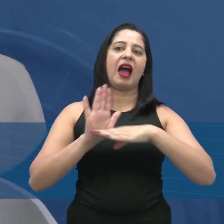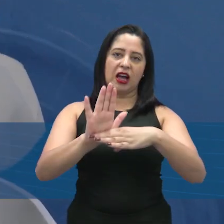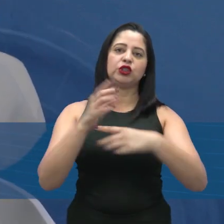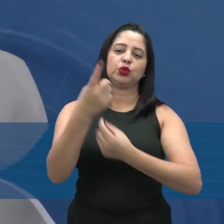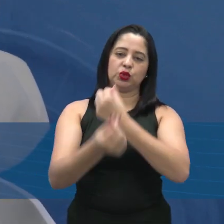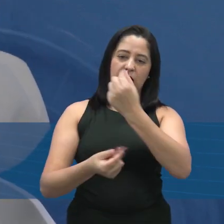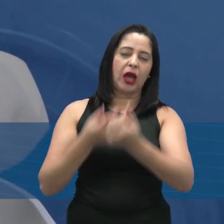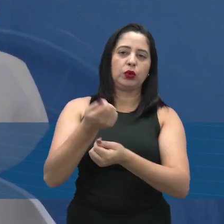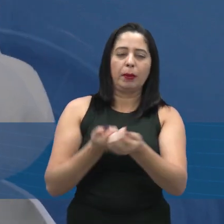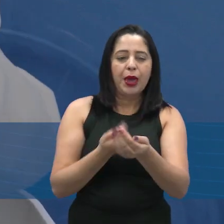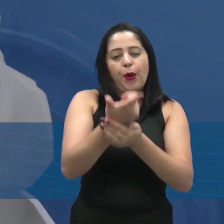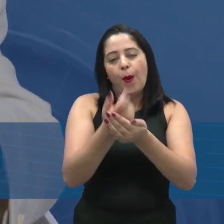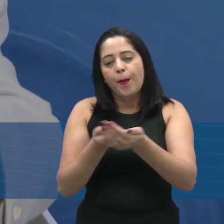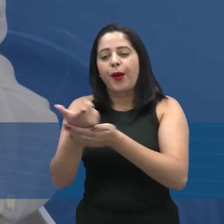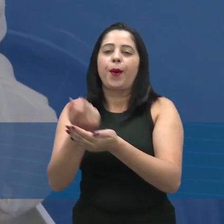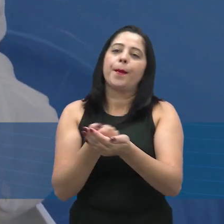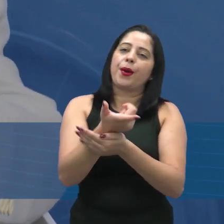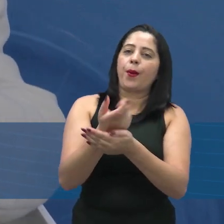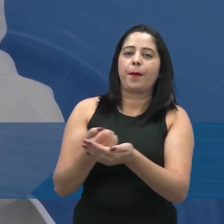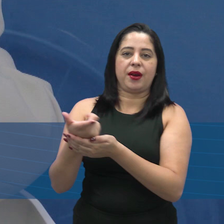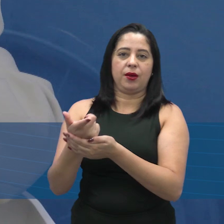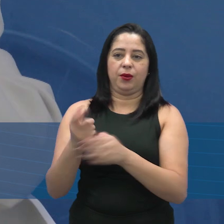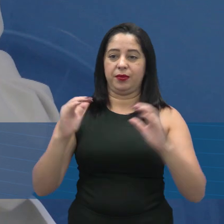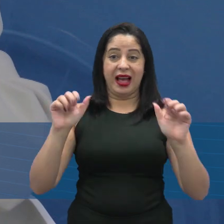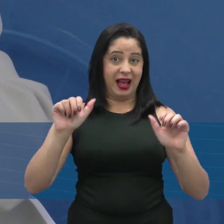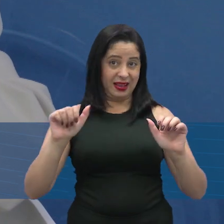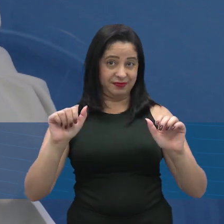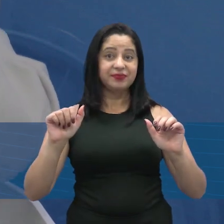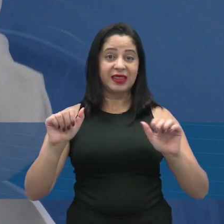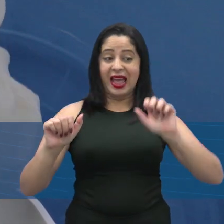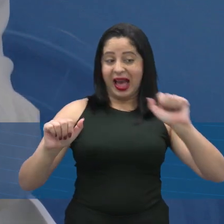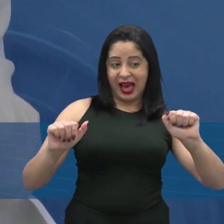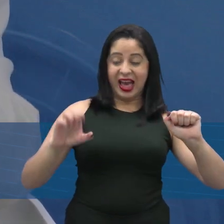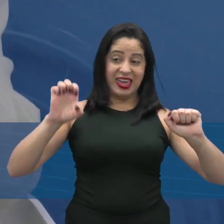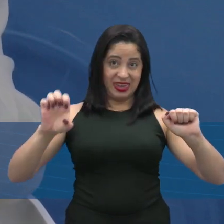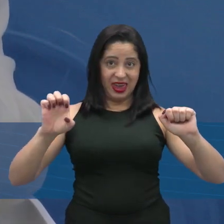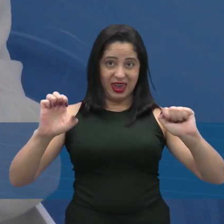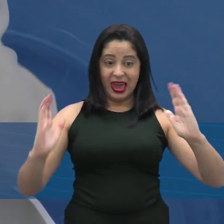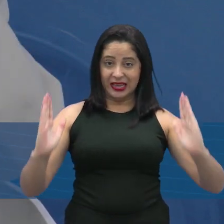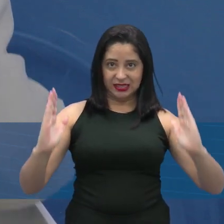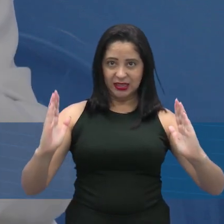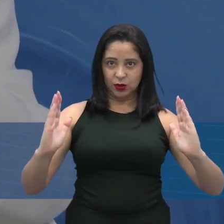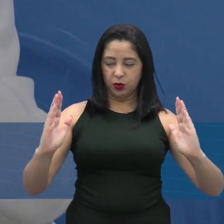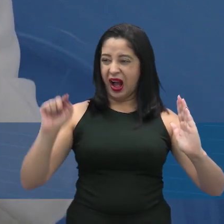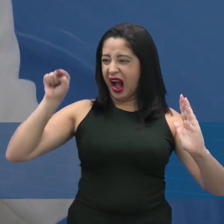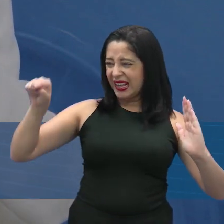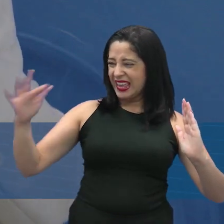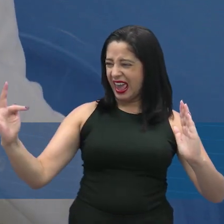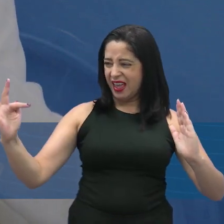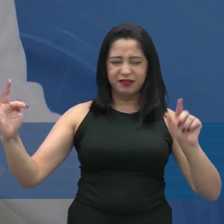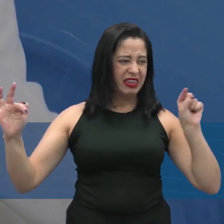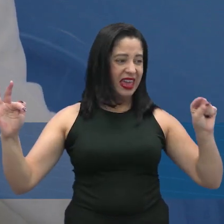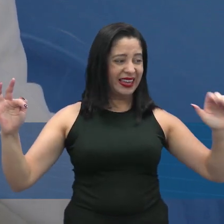eles participam do mercado, né? Participam do consumo. Um numa menor margem, o outro numa maior margem. Dentro da própria